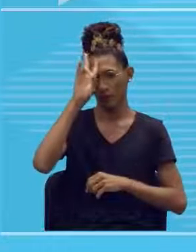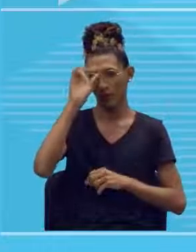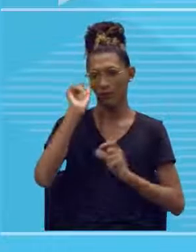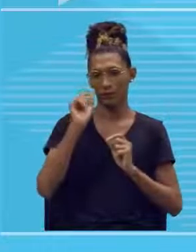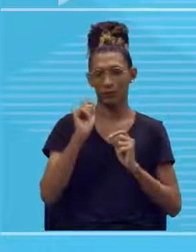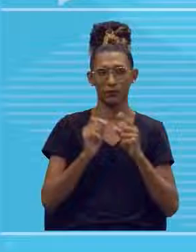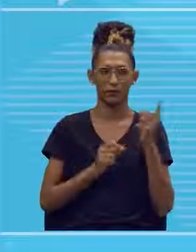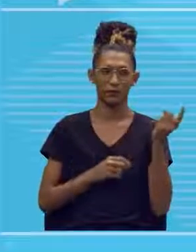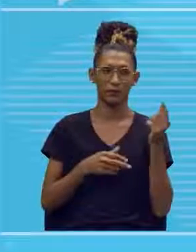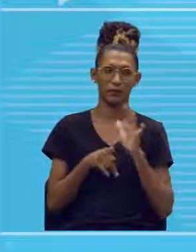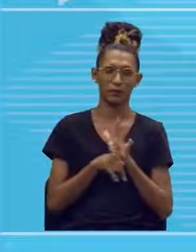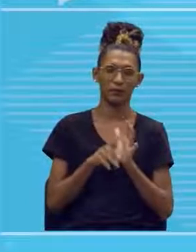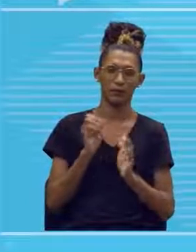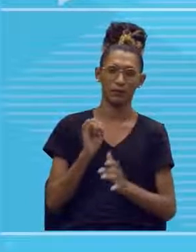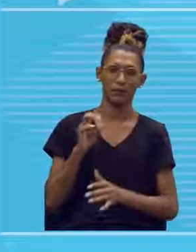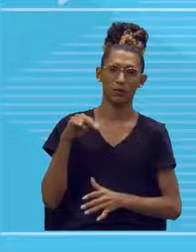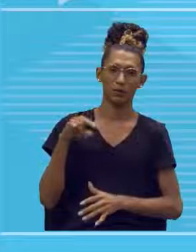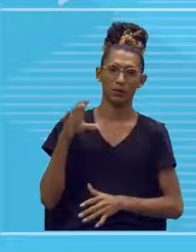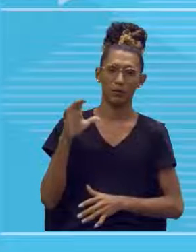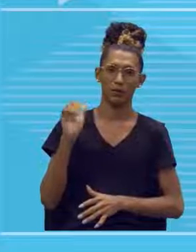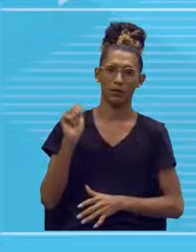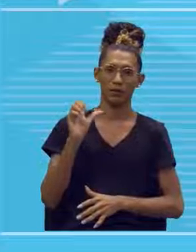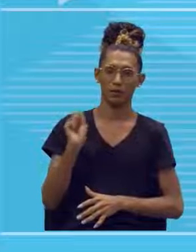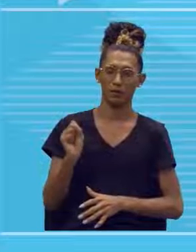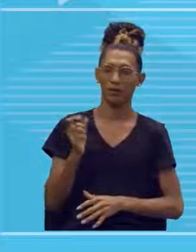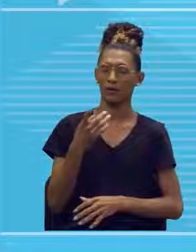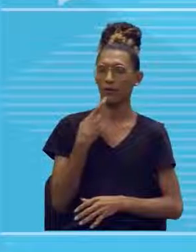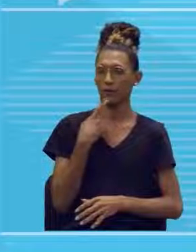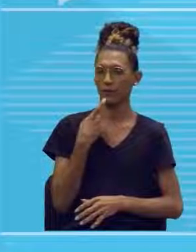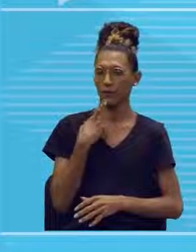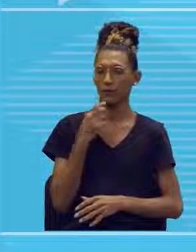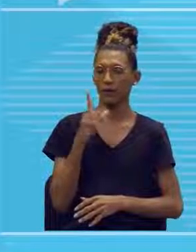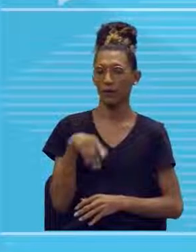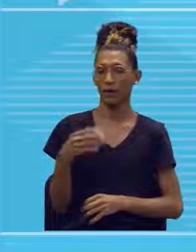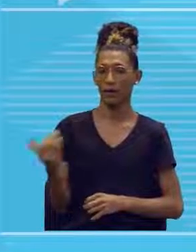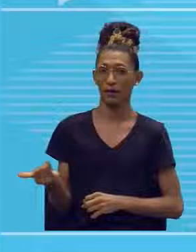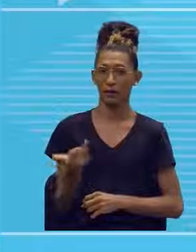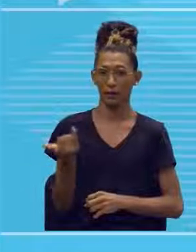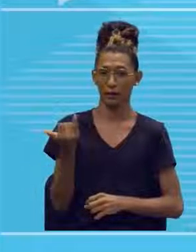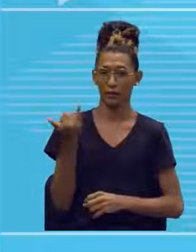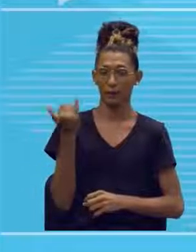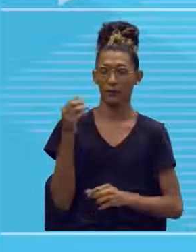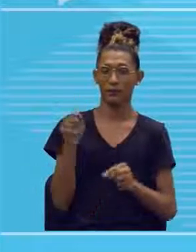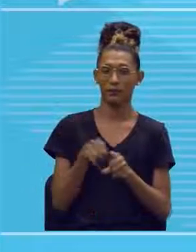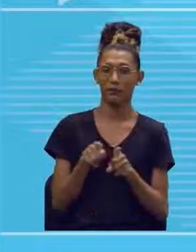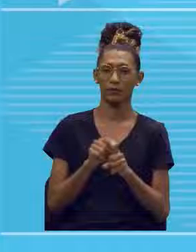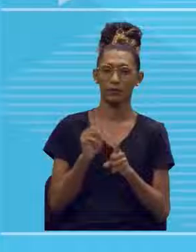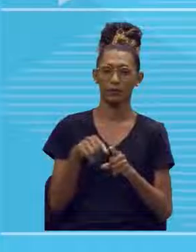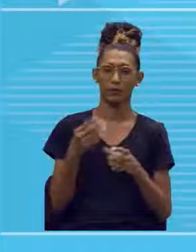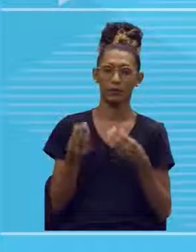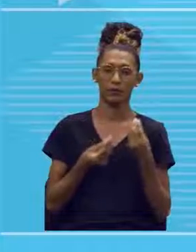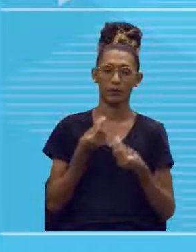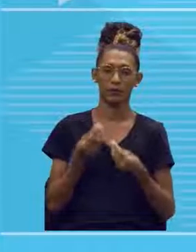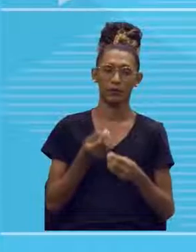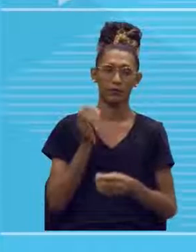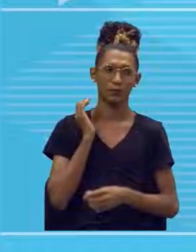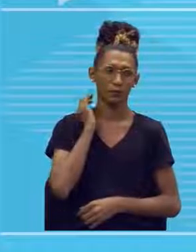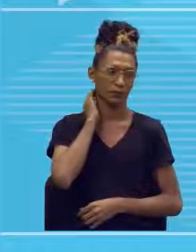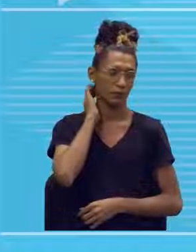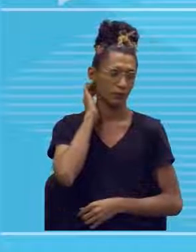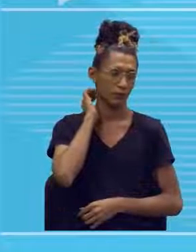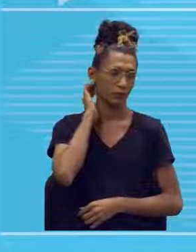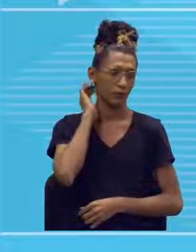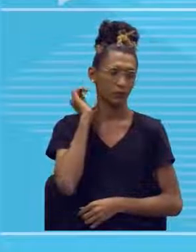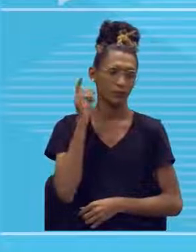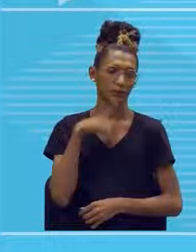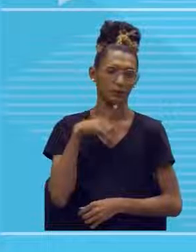dos incas que tá aí pertinho Olha como a interessante né Isso é um asterismo Inca tá a